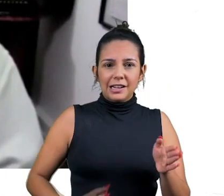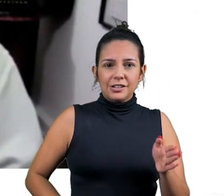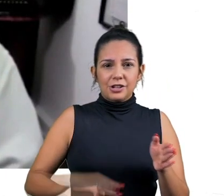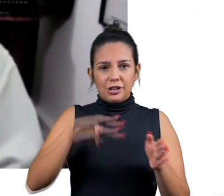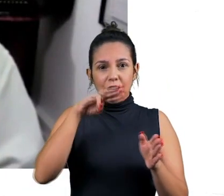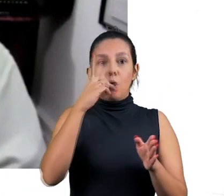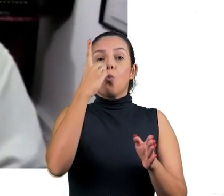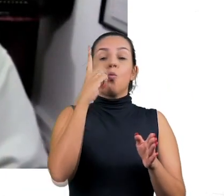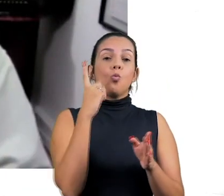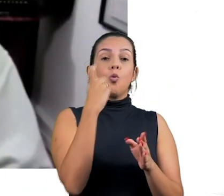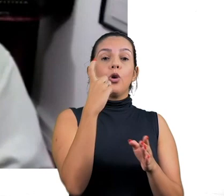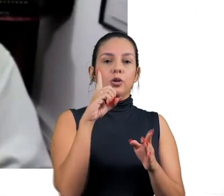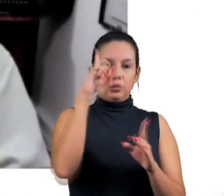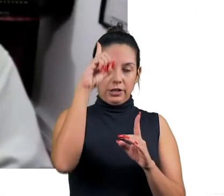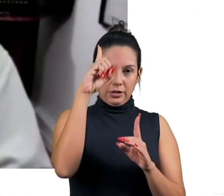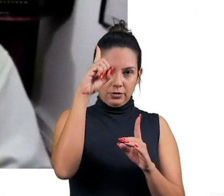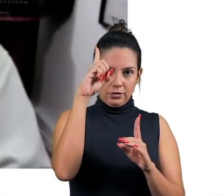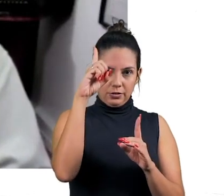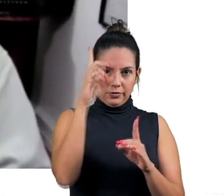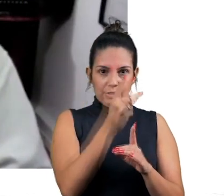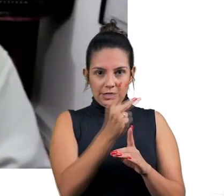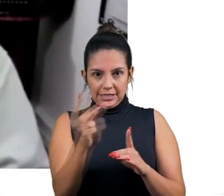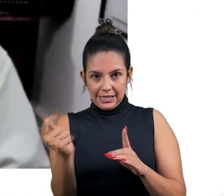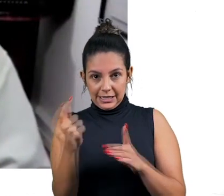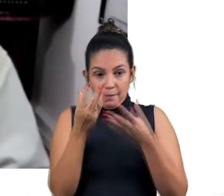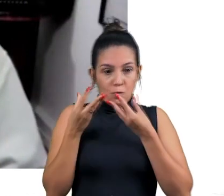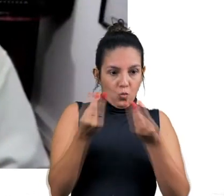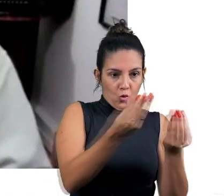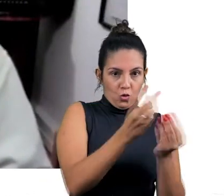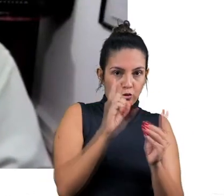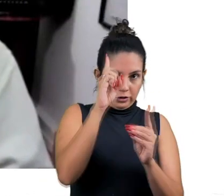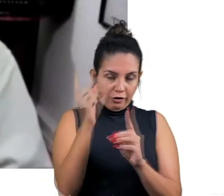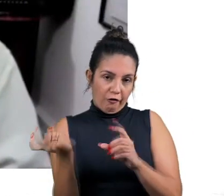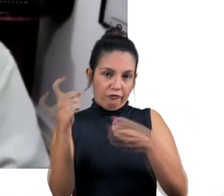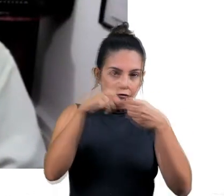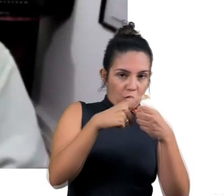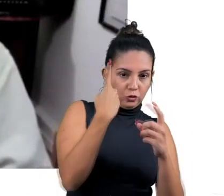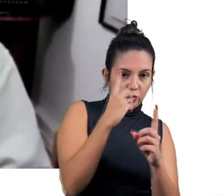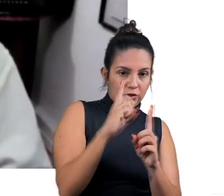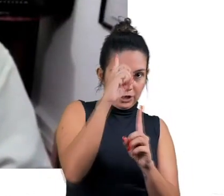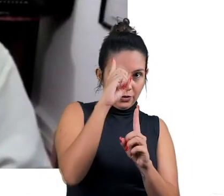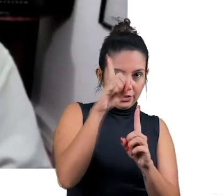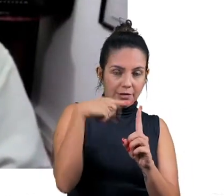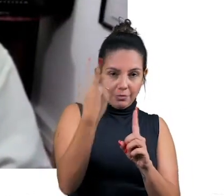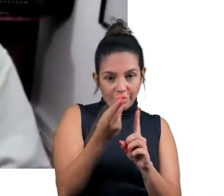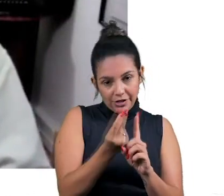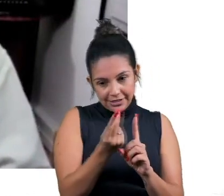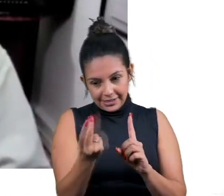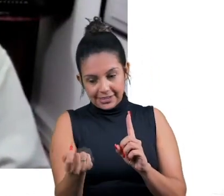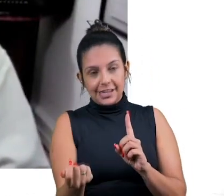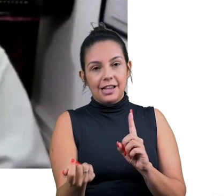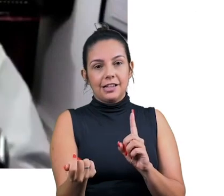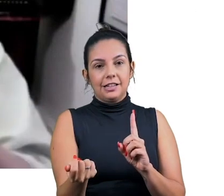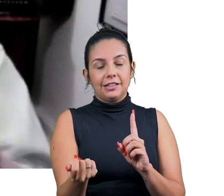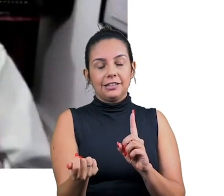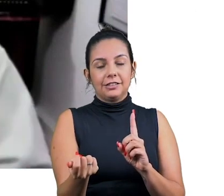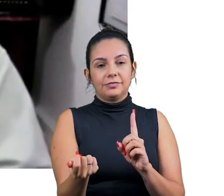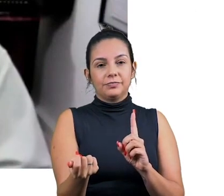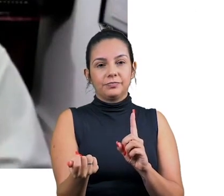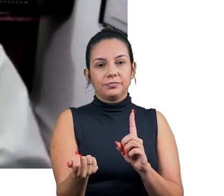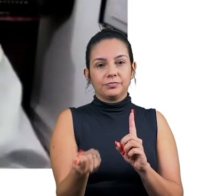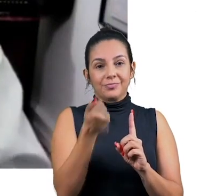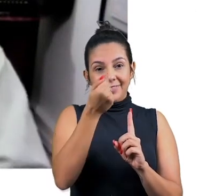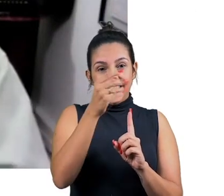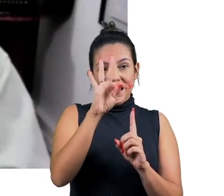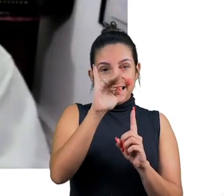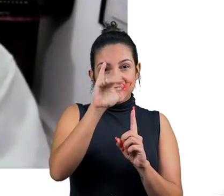monoteísta. Você sai do politeísmo para o monoteísmo e depois você sai do